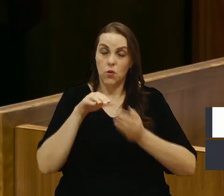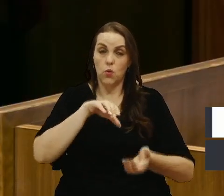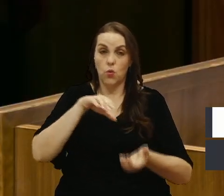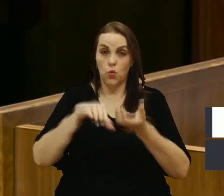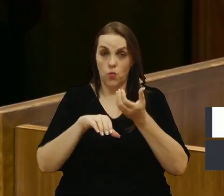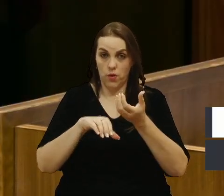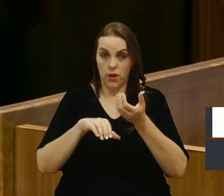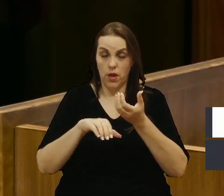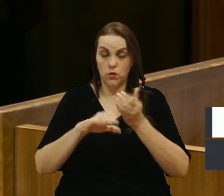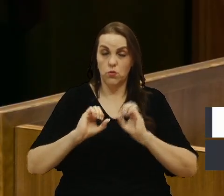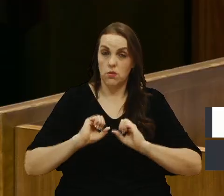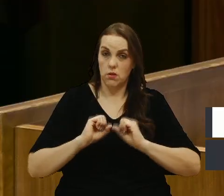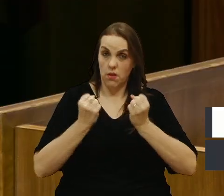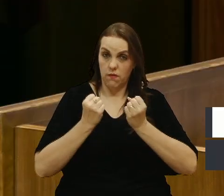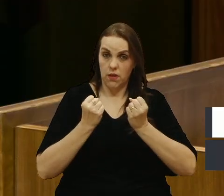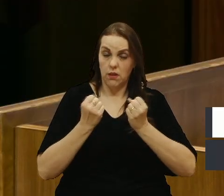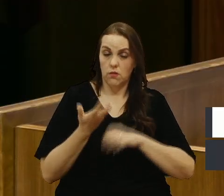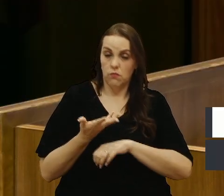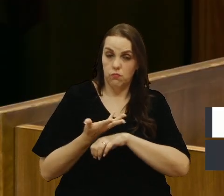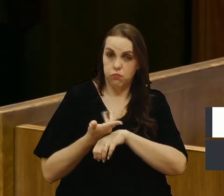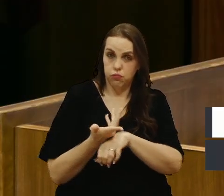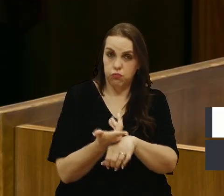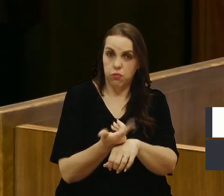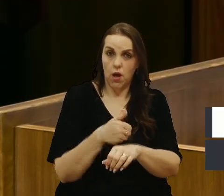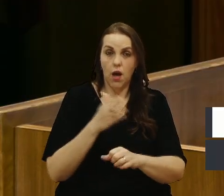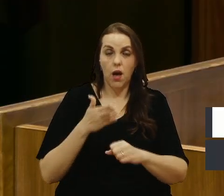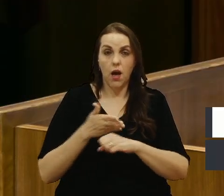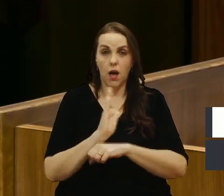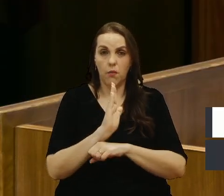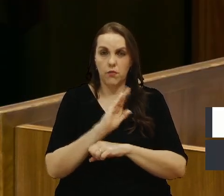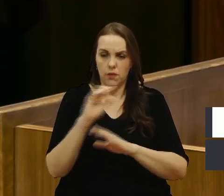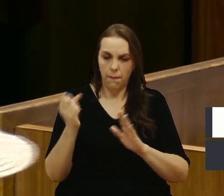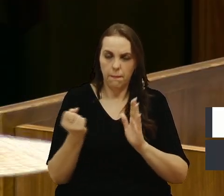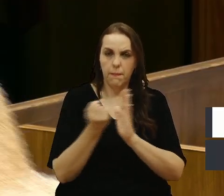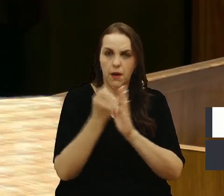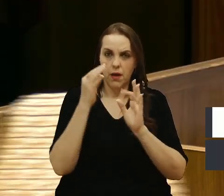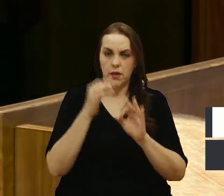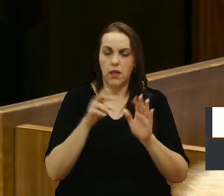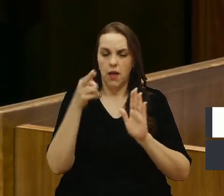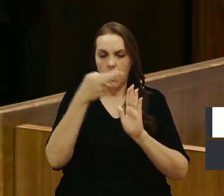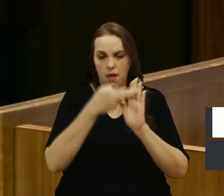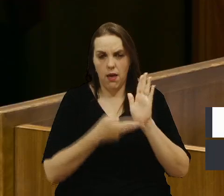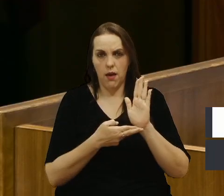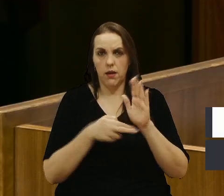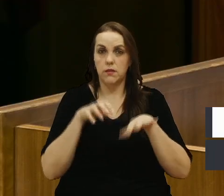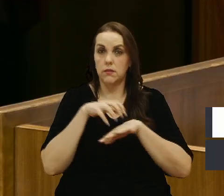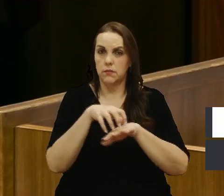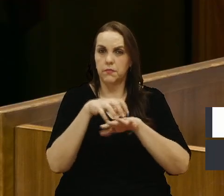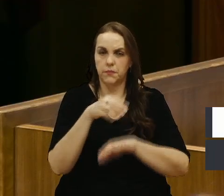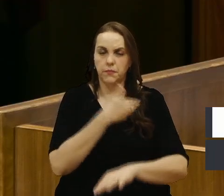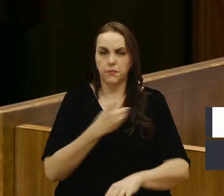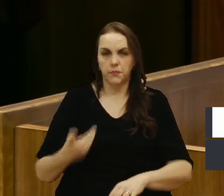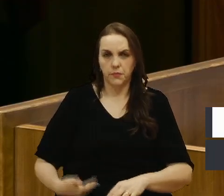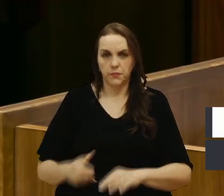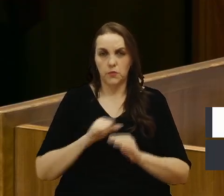Nacional, defendendo a agilização da aprovação do marco regulatório do transporte público e dos instrumentos legais que permitam avançar